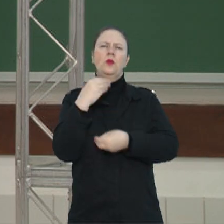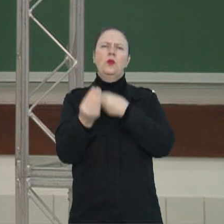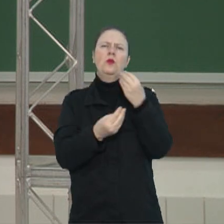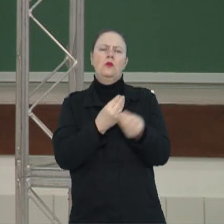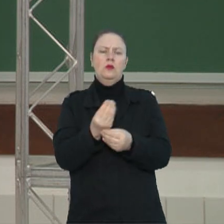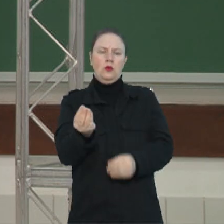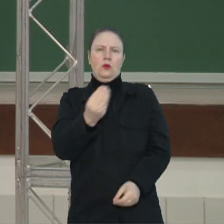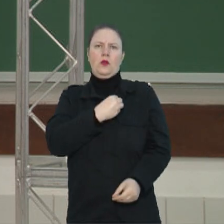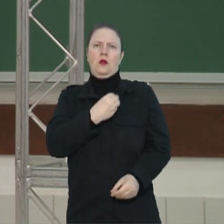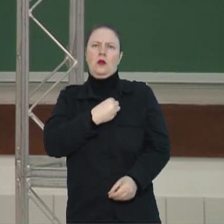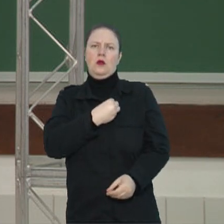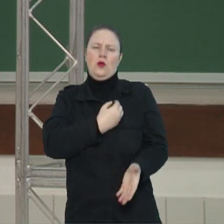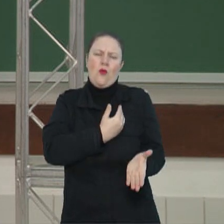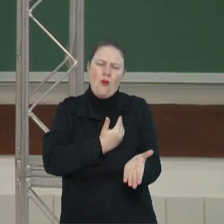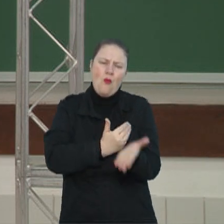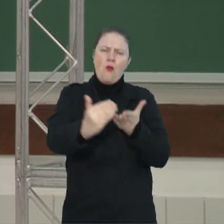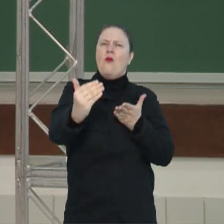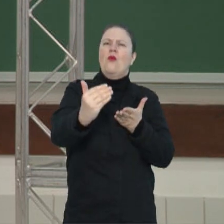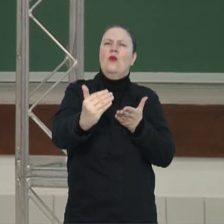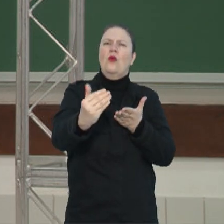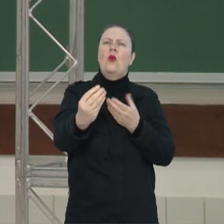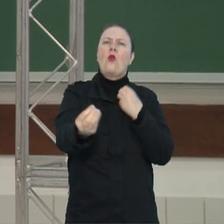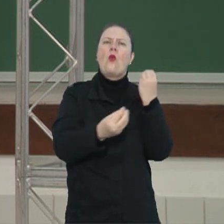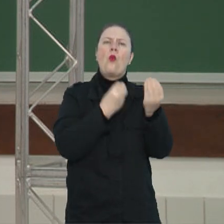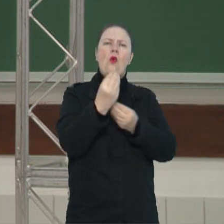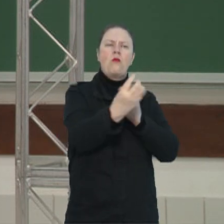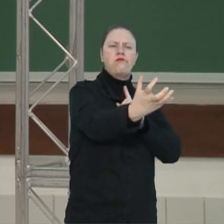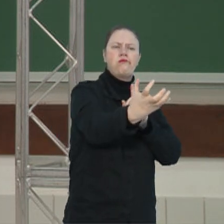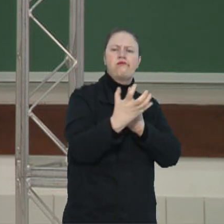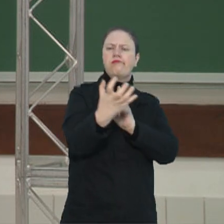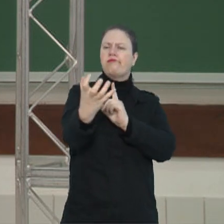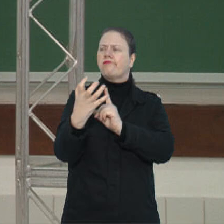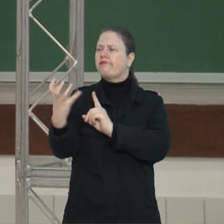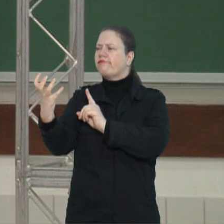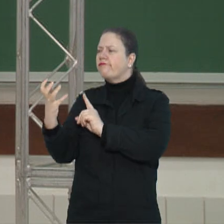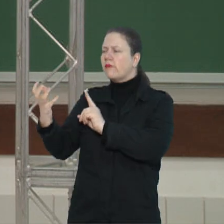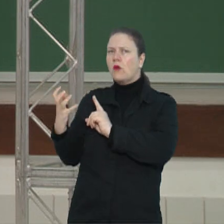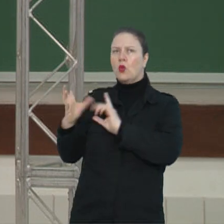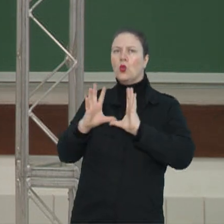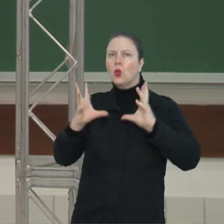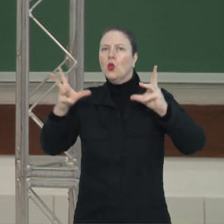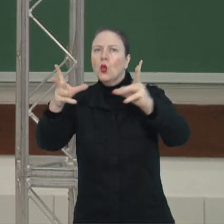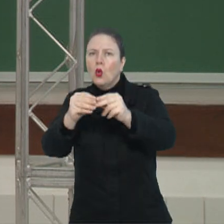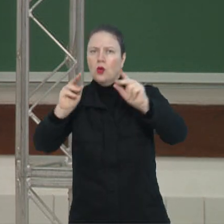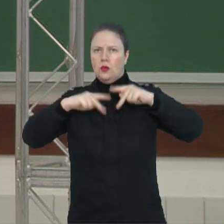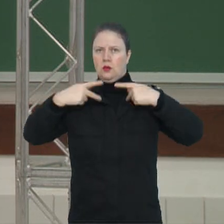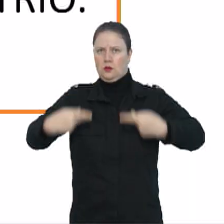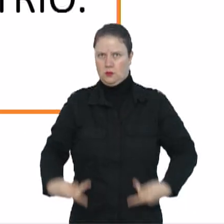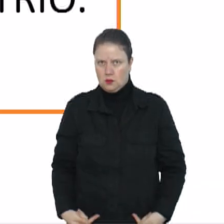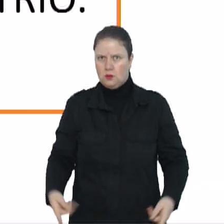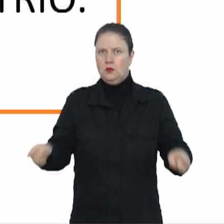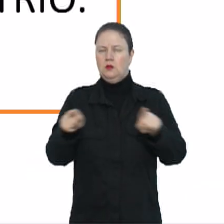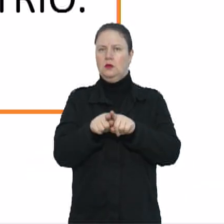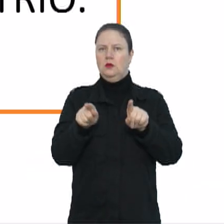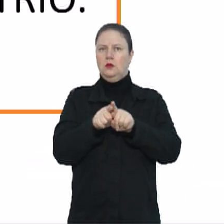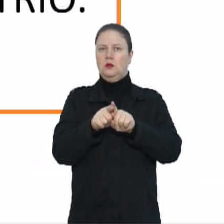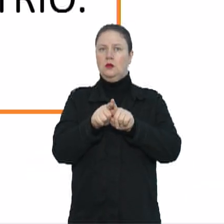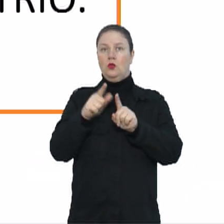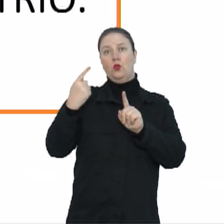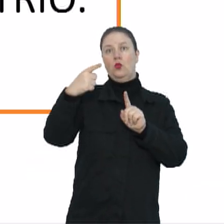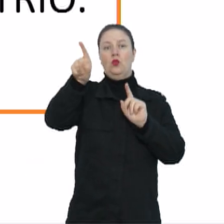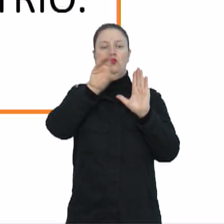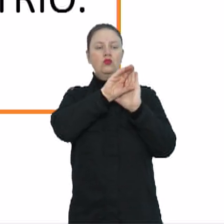original vai influenciar, né, moralmente e eticamente na vida do ser humano. E por último, ali, o conceito